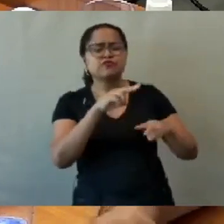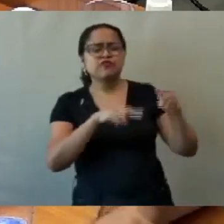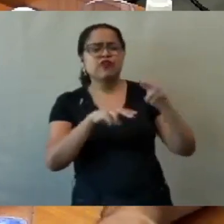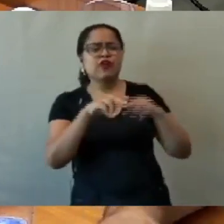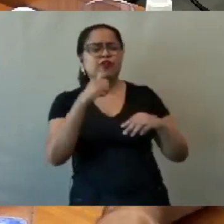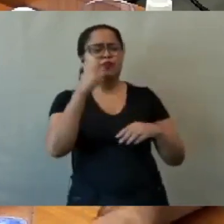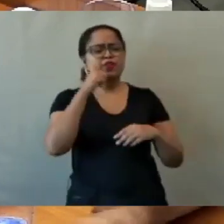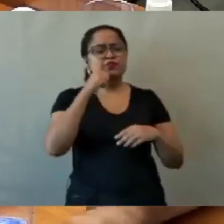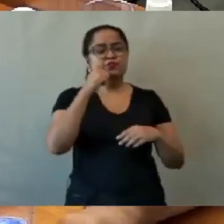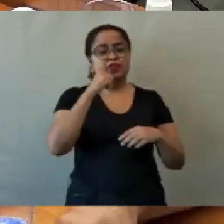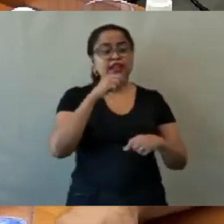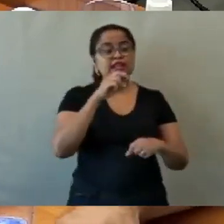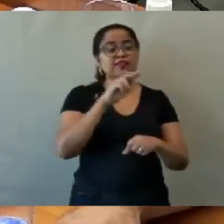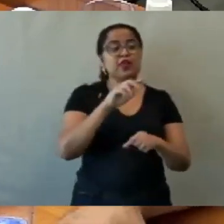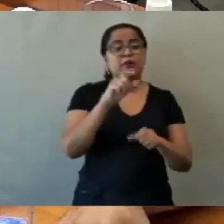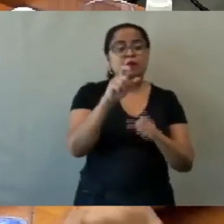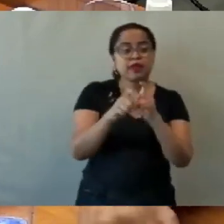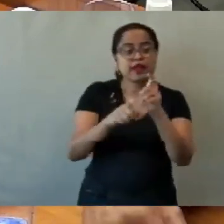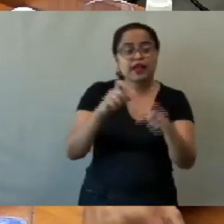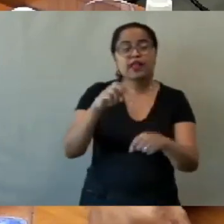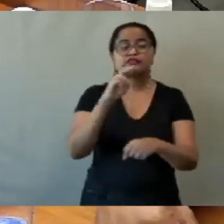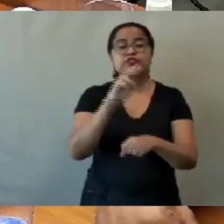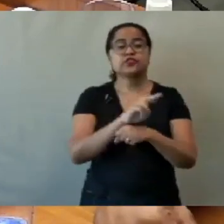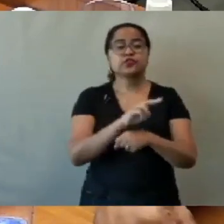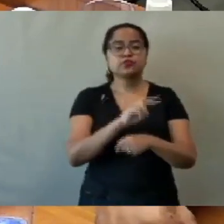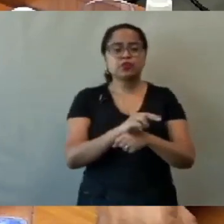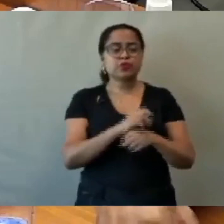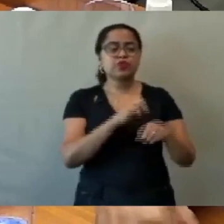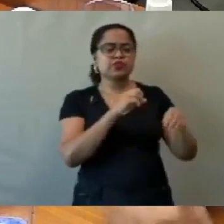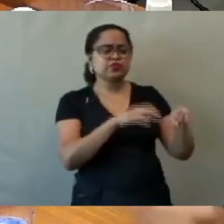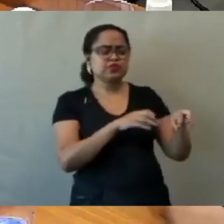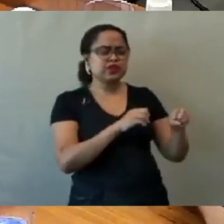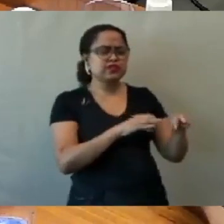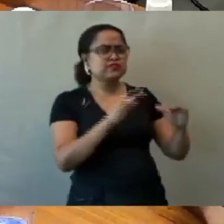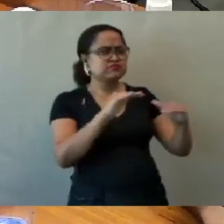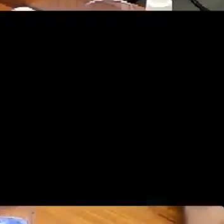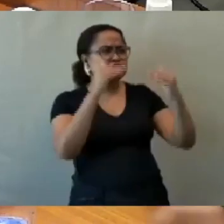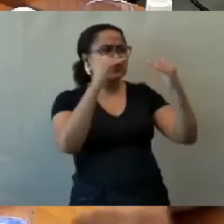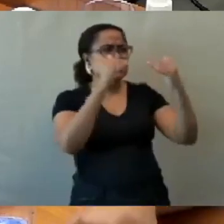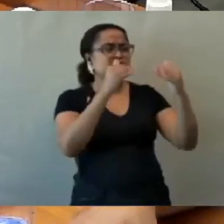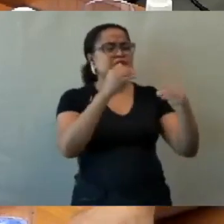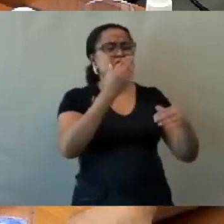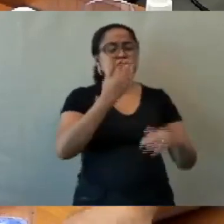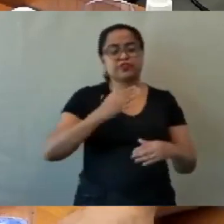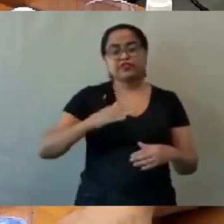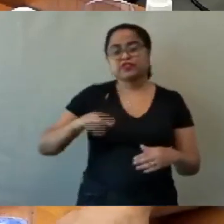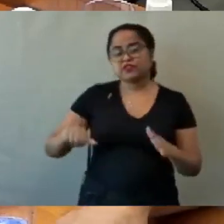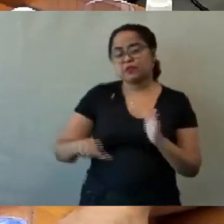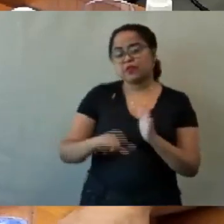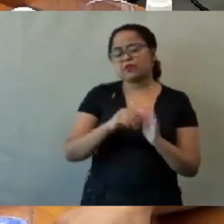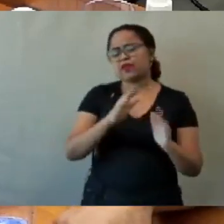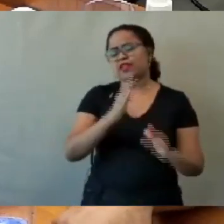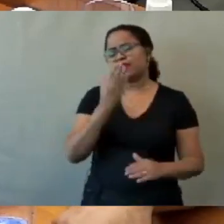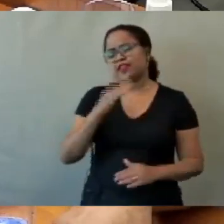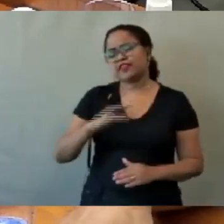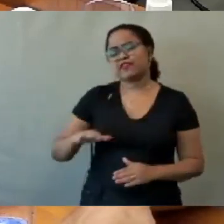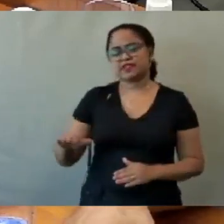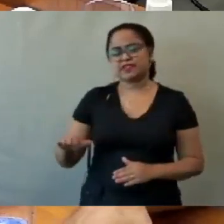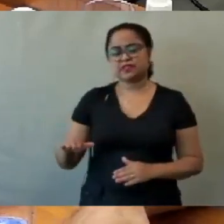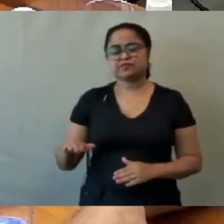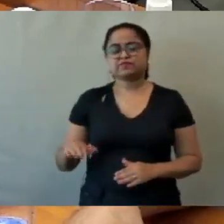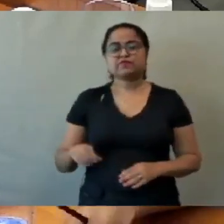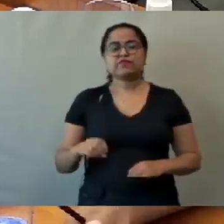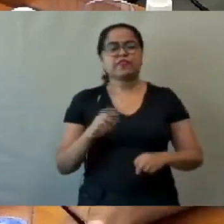para quem cuida, e a educação, sobretudo infantil, né, da primeira infância, ela é cuidado, né, é